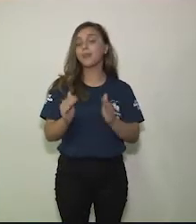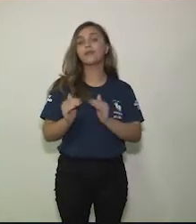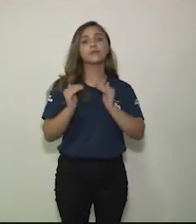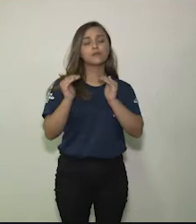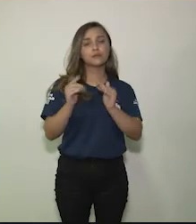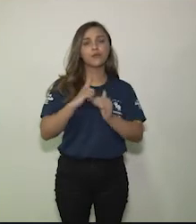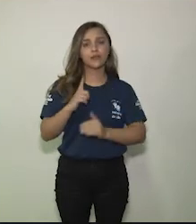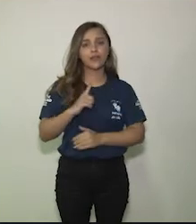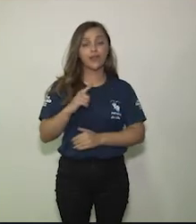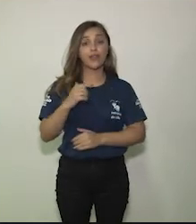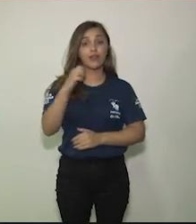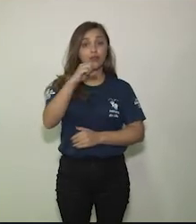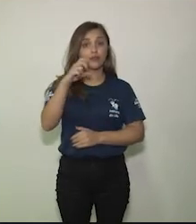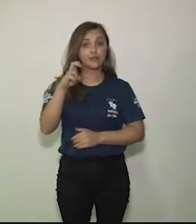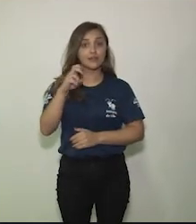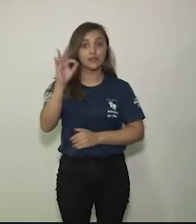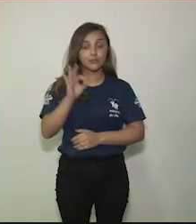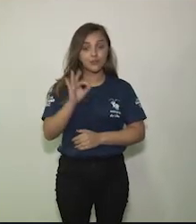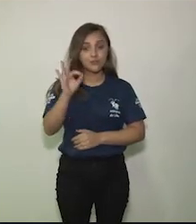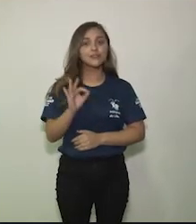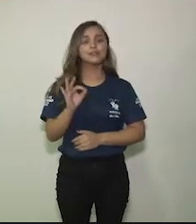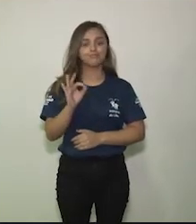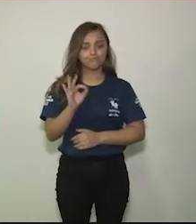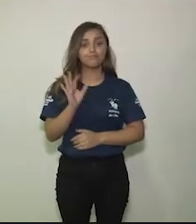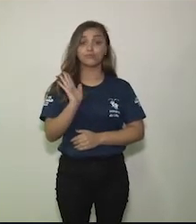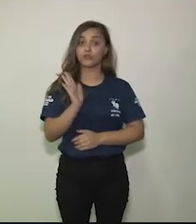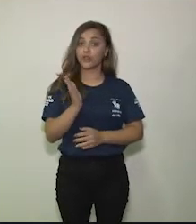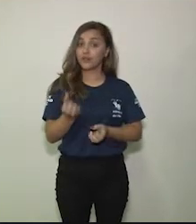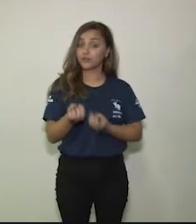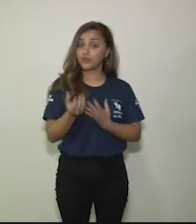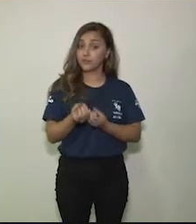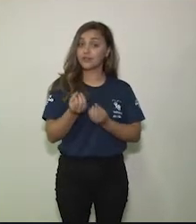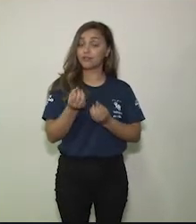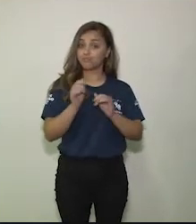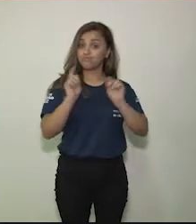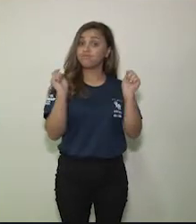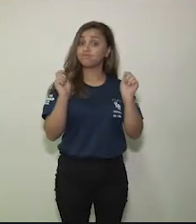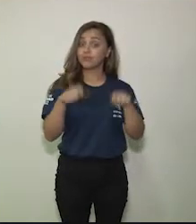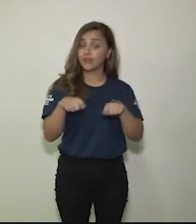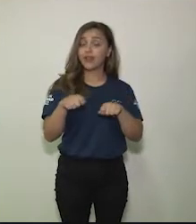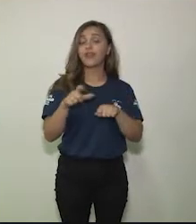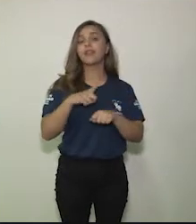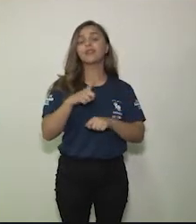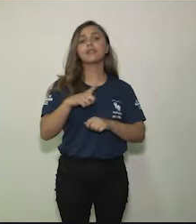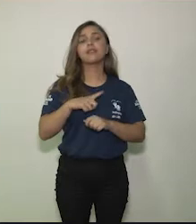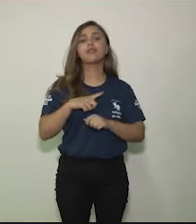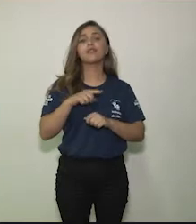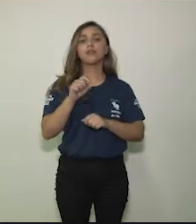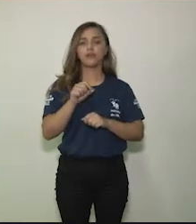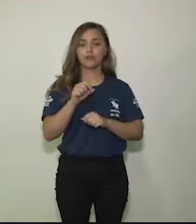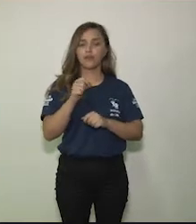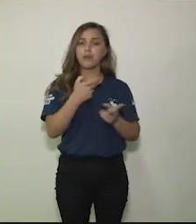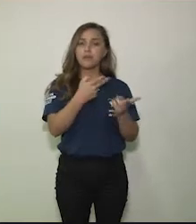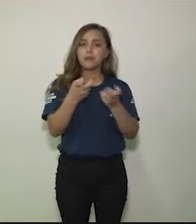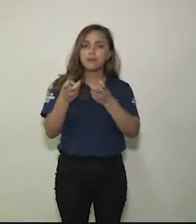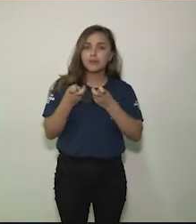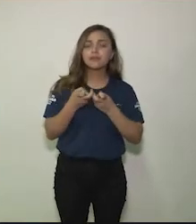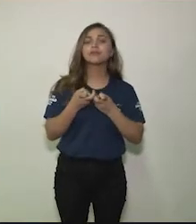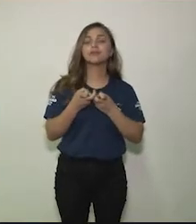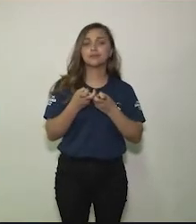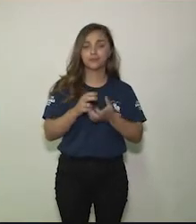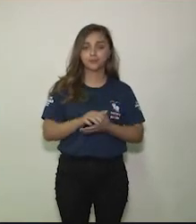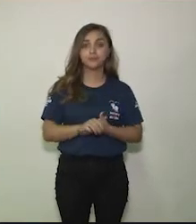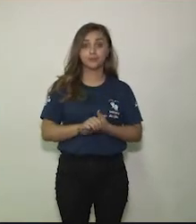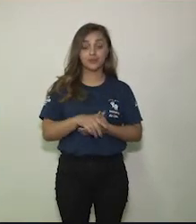tenho 95% de certeza de informar que a prevalência é esta identificada e